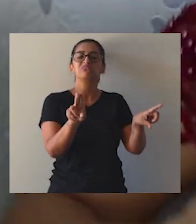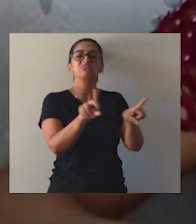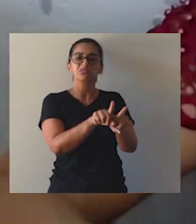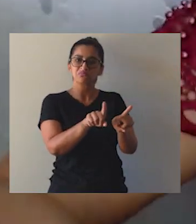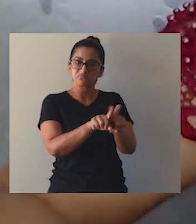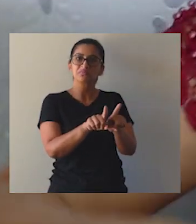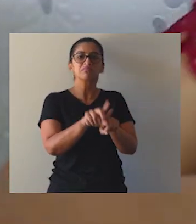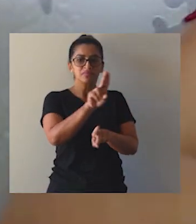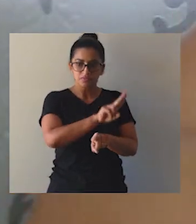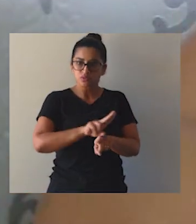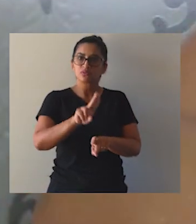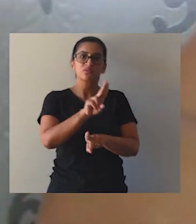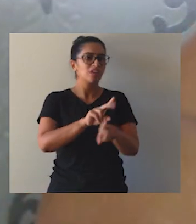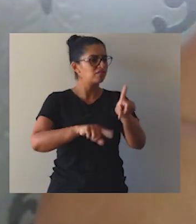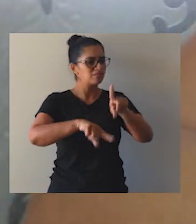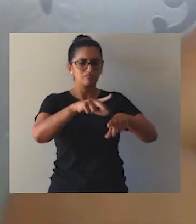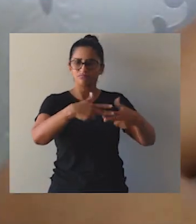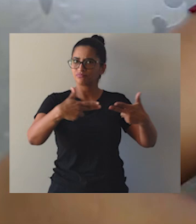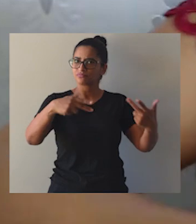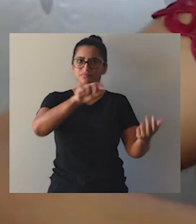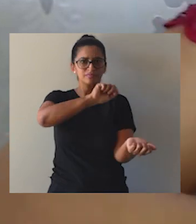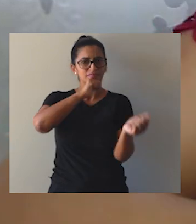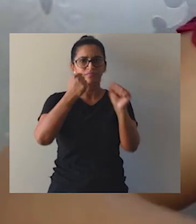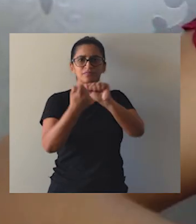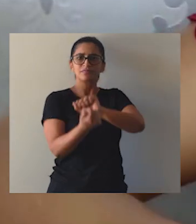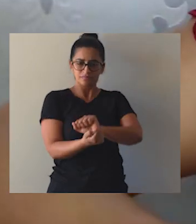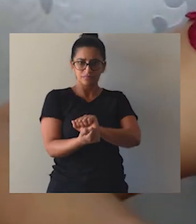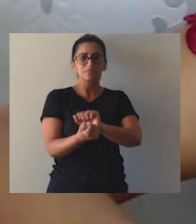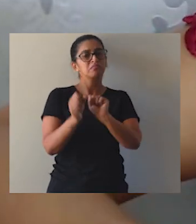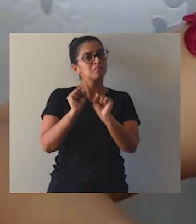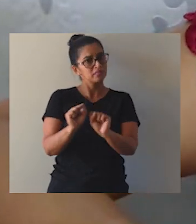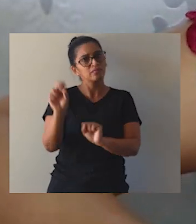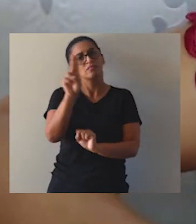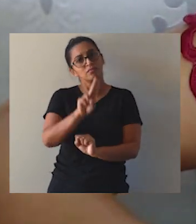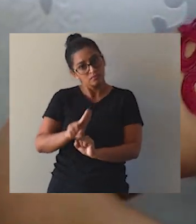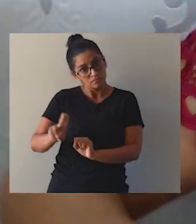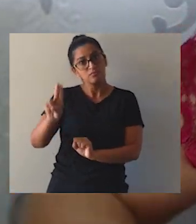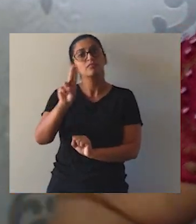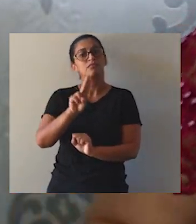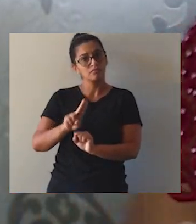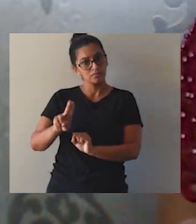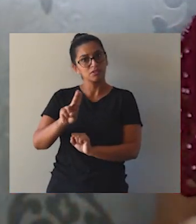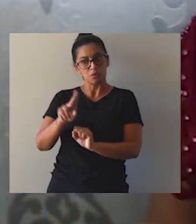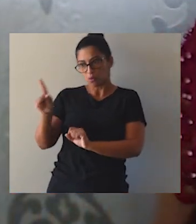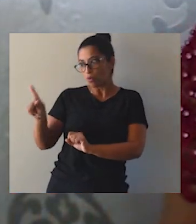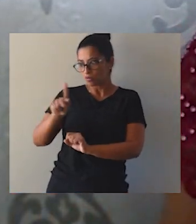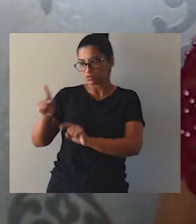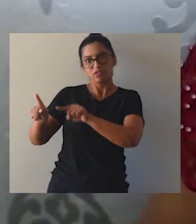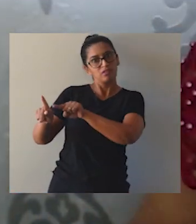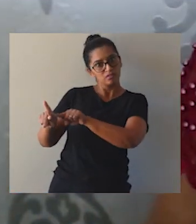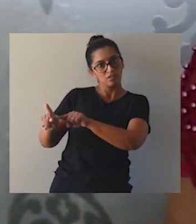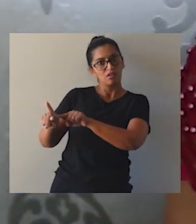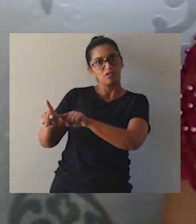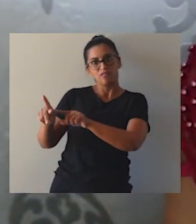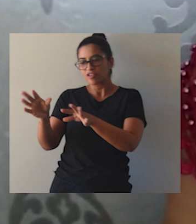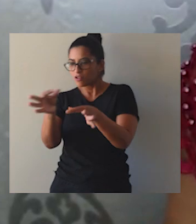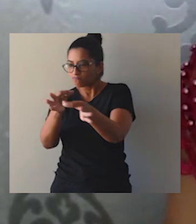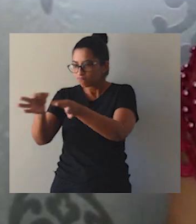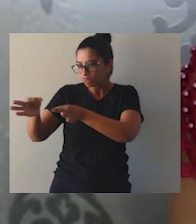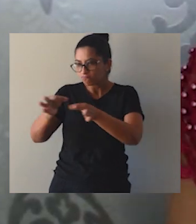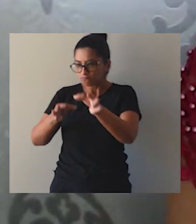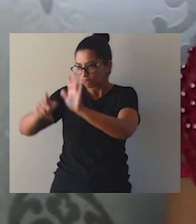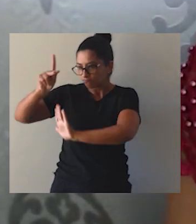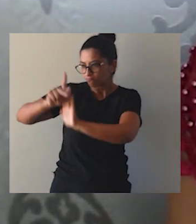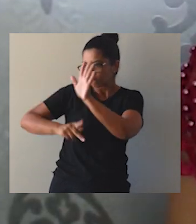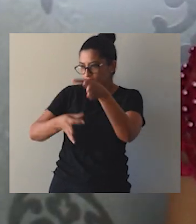adequados que nós podemos fazer na sala e os professores de apoio podem fazer, tá? Mas